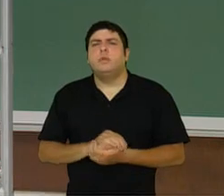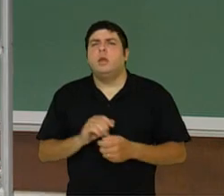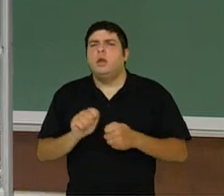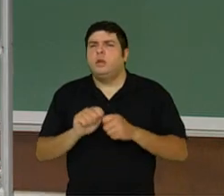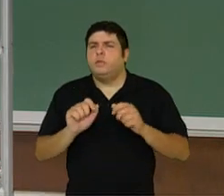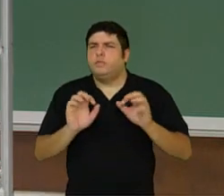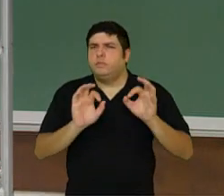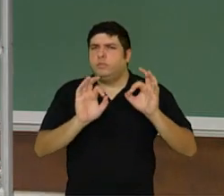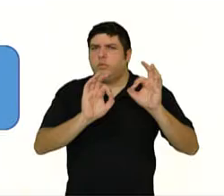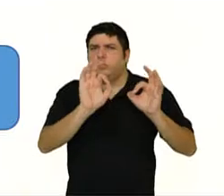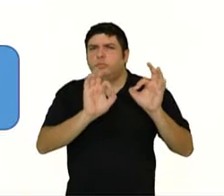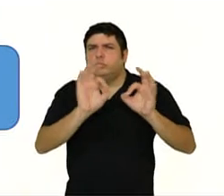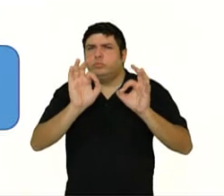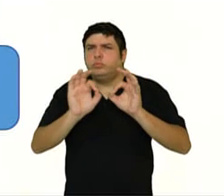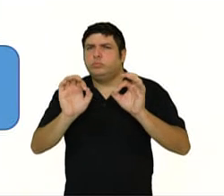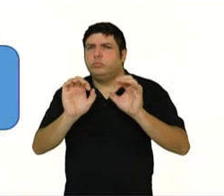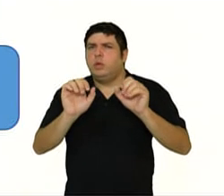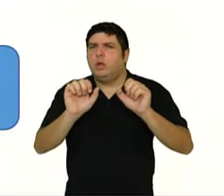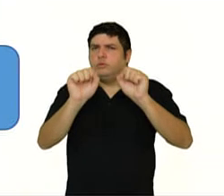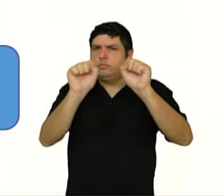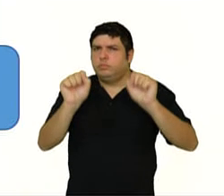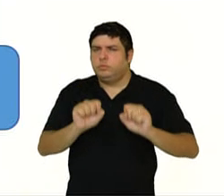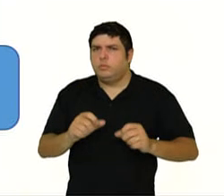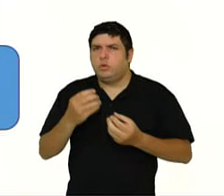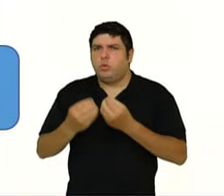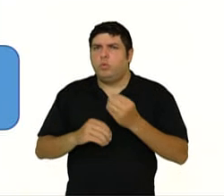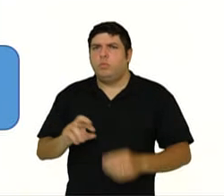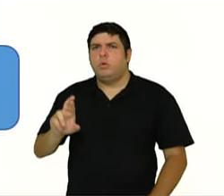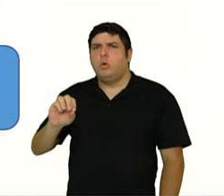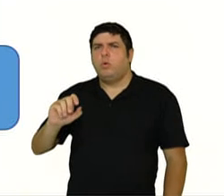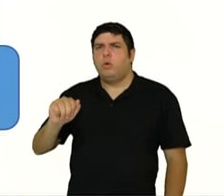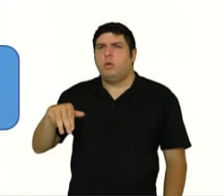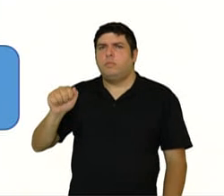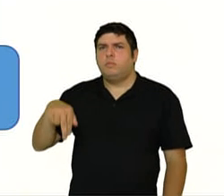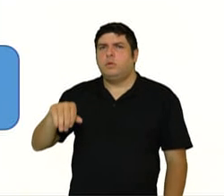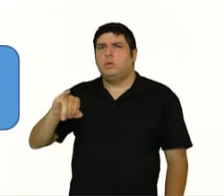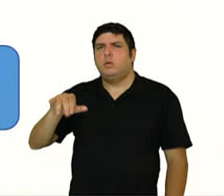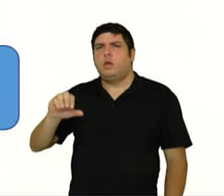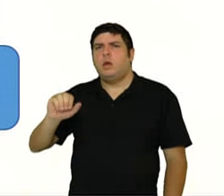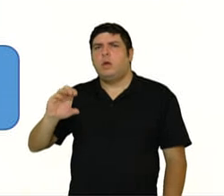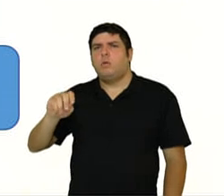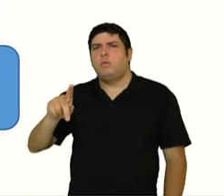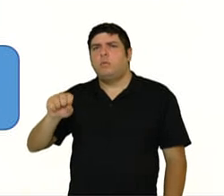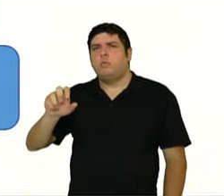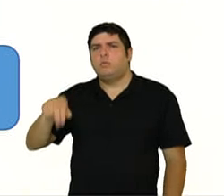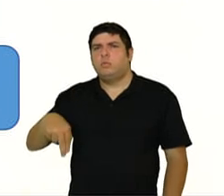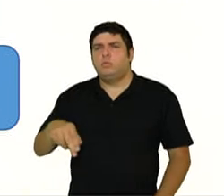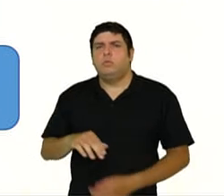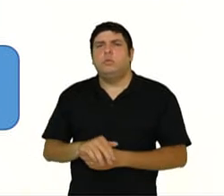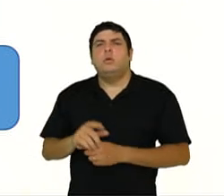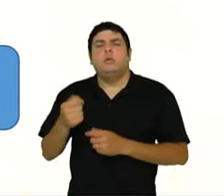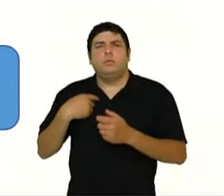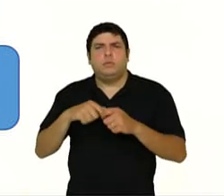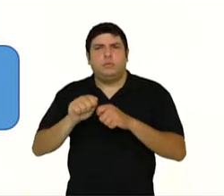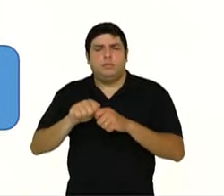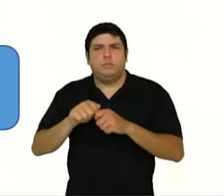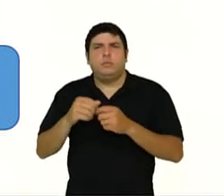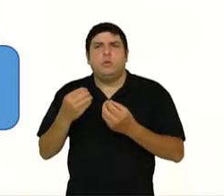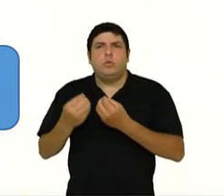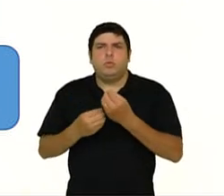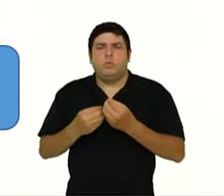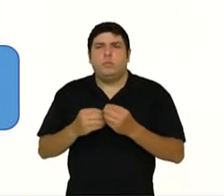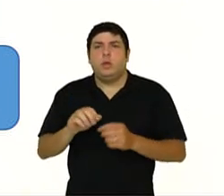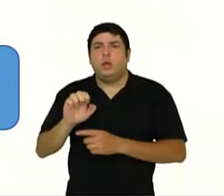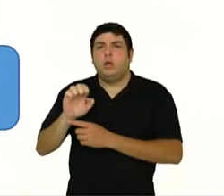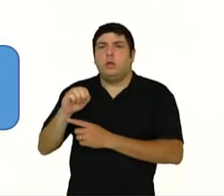esquema comunicacional foi o Roman Jakobson. E ele pensou nisso, tá? A função emotiva